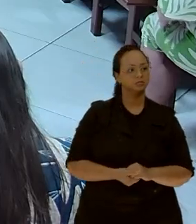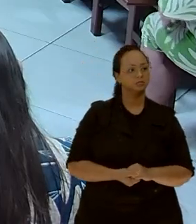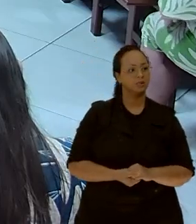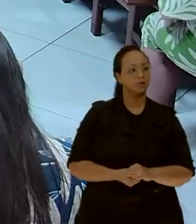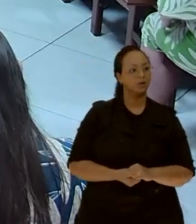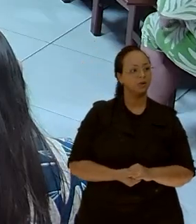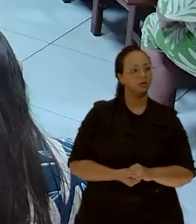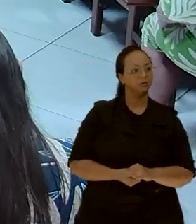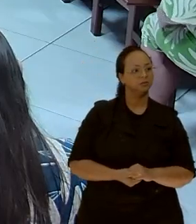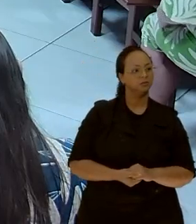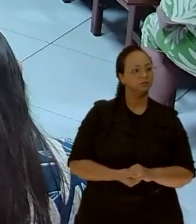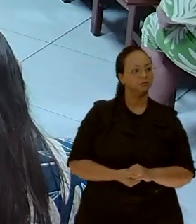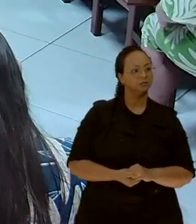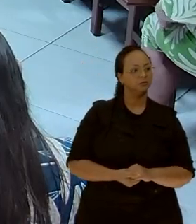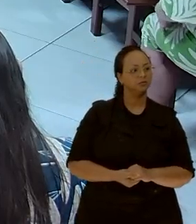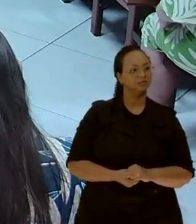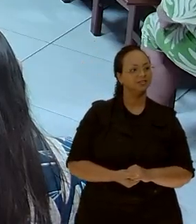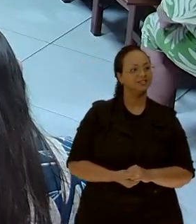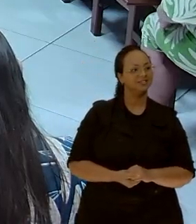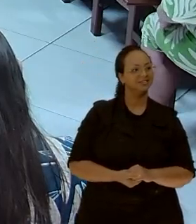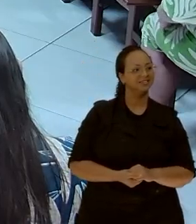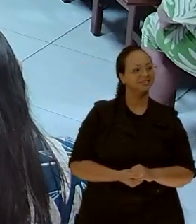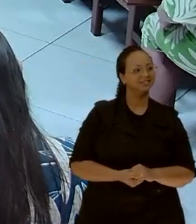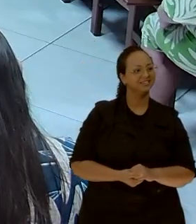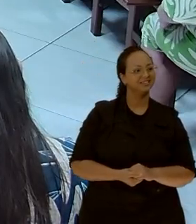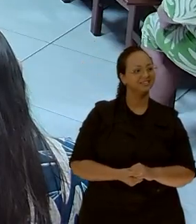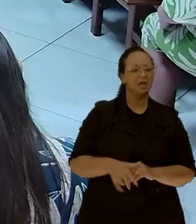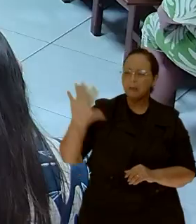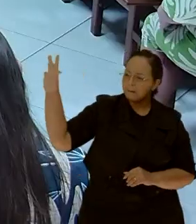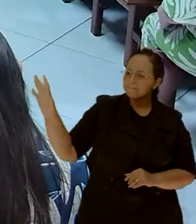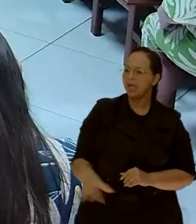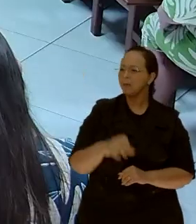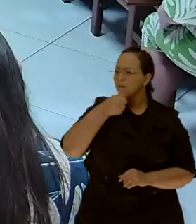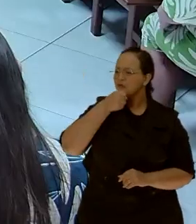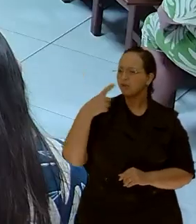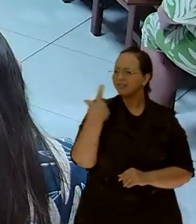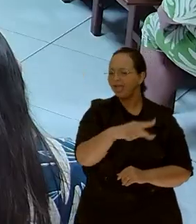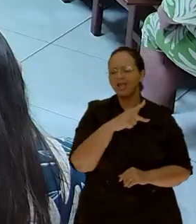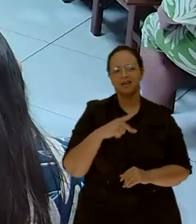Aproximadamente. Tira da mão dele, lhe peço.